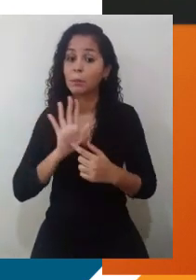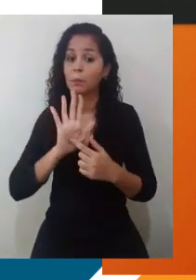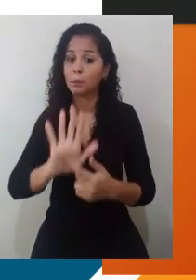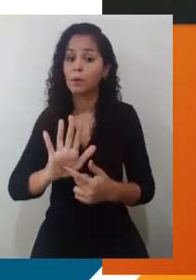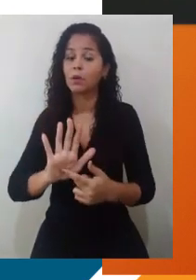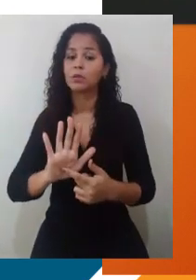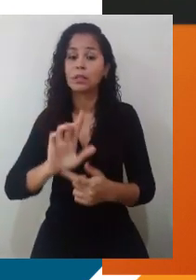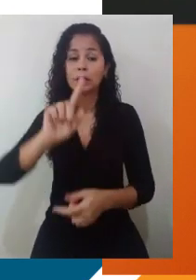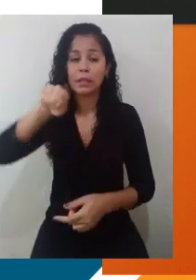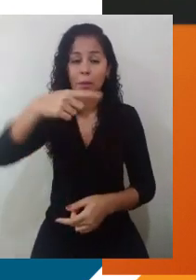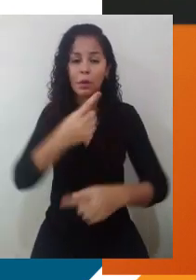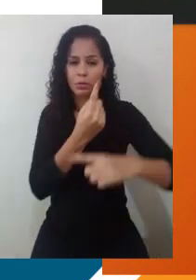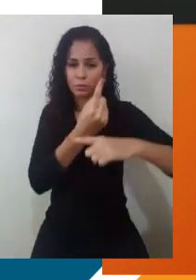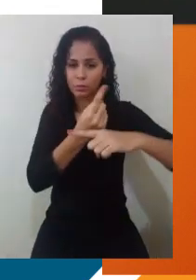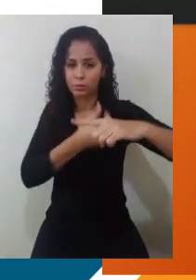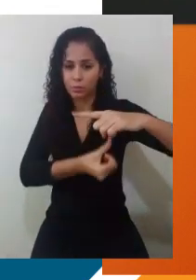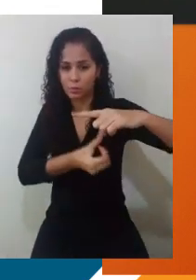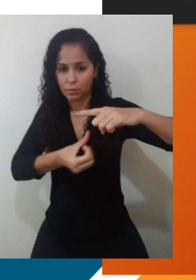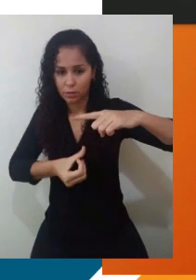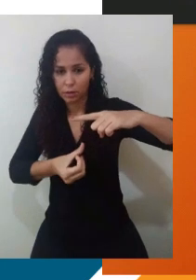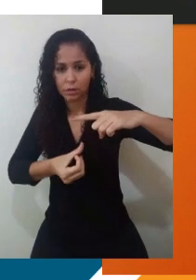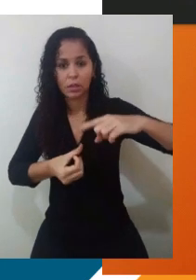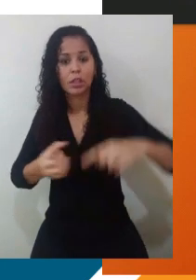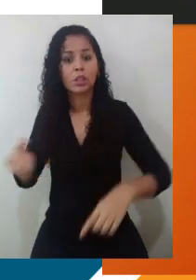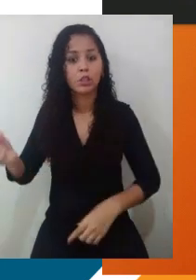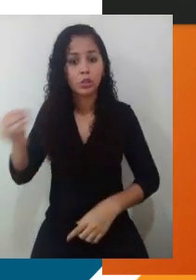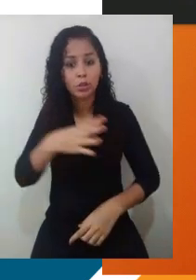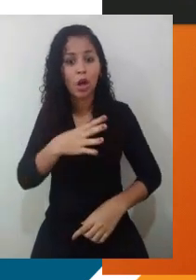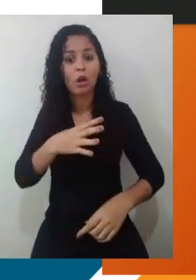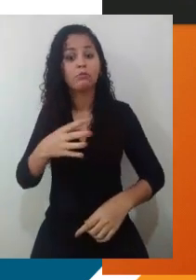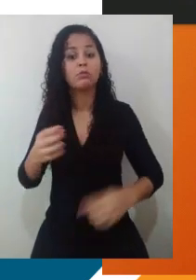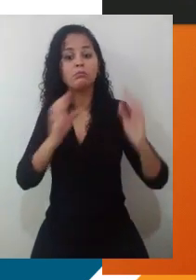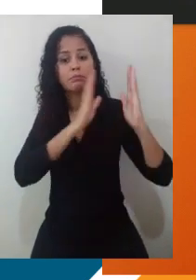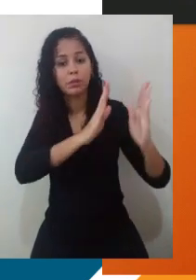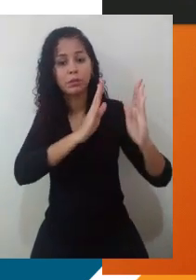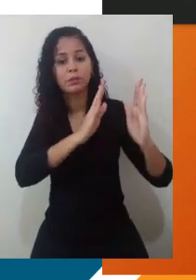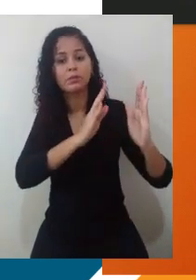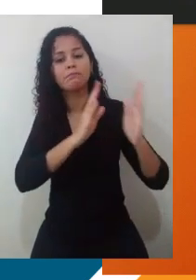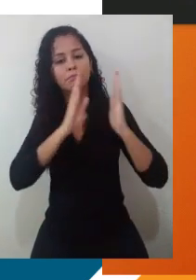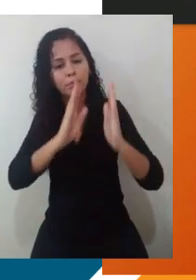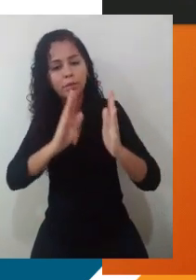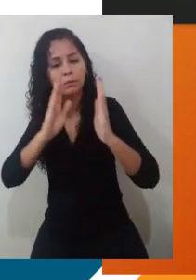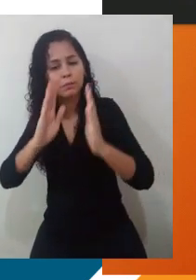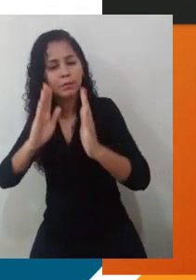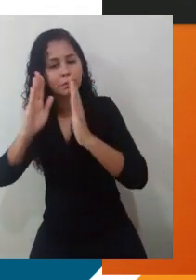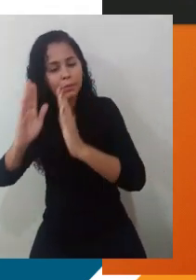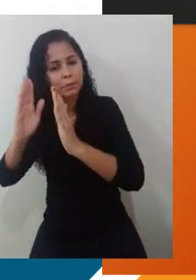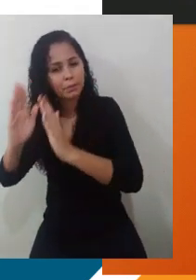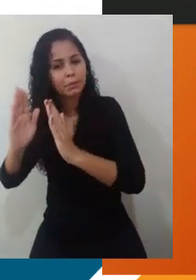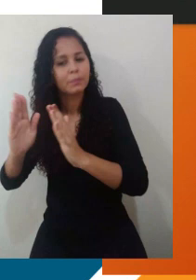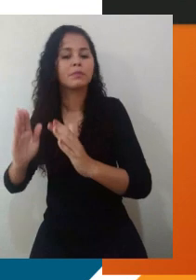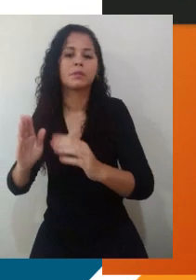que após o 1 16avos, novas parcelas serão acrescentadas. E essas parcelas serão